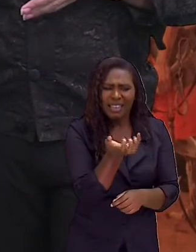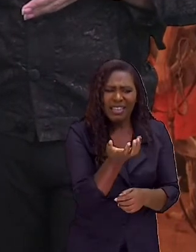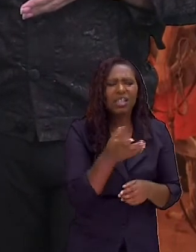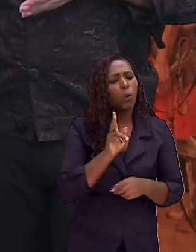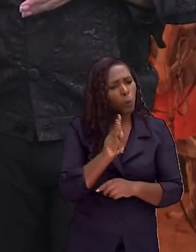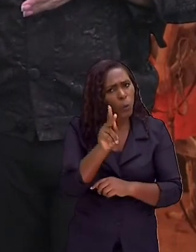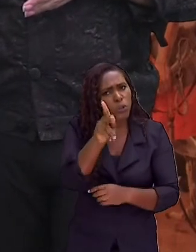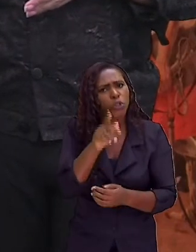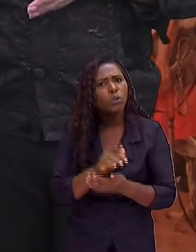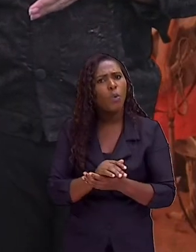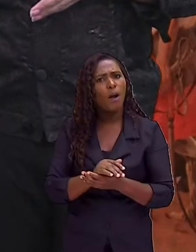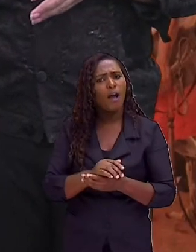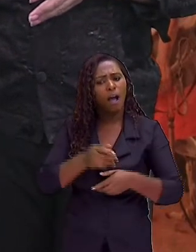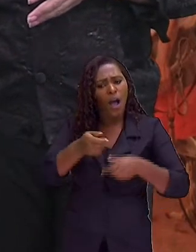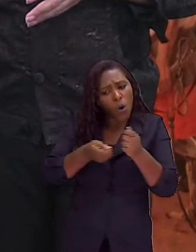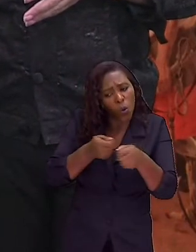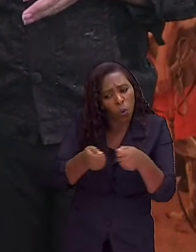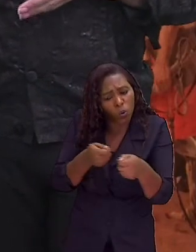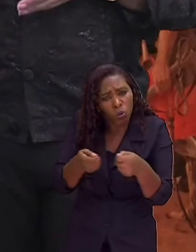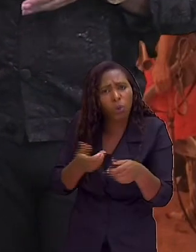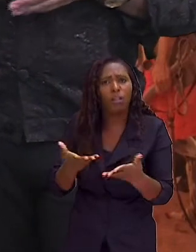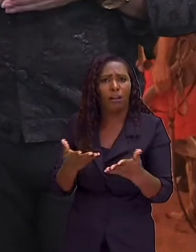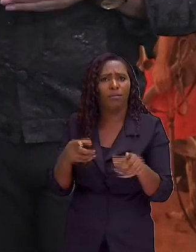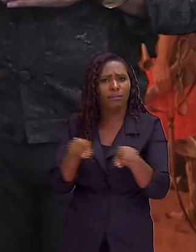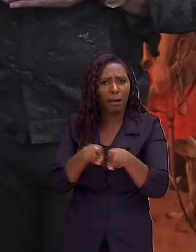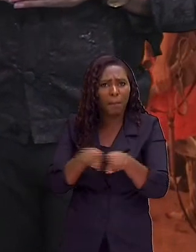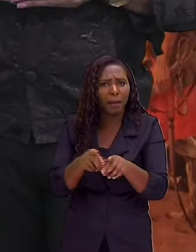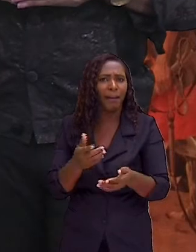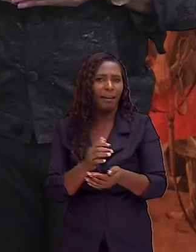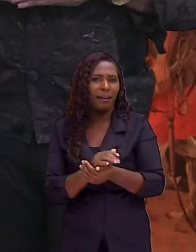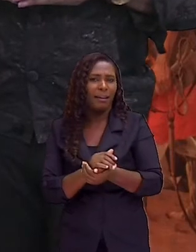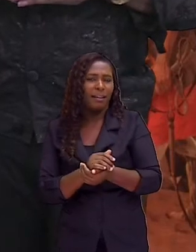submissa e esperar chegar novas ordens da metrópole.